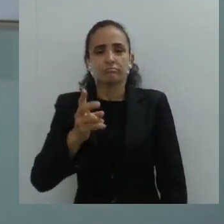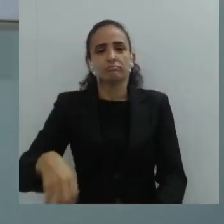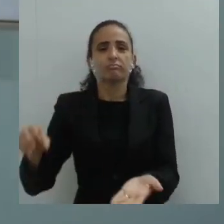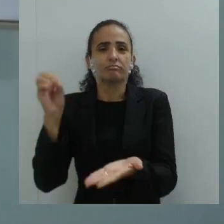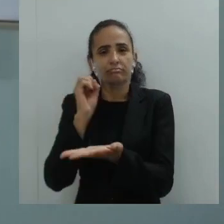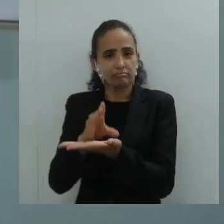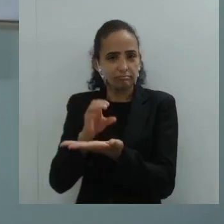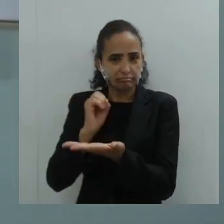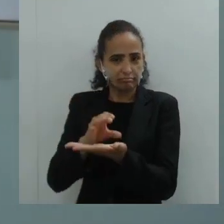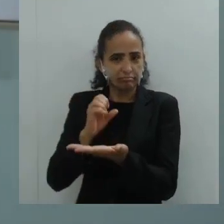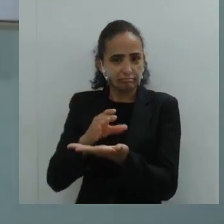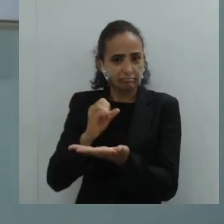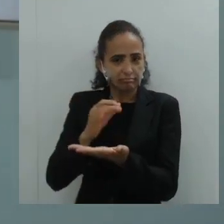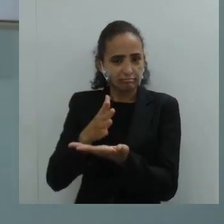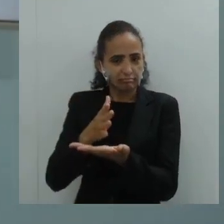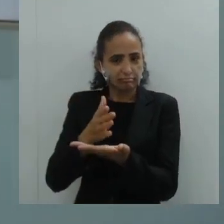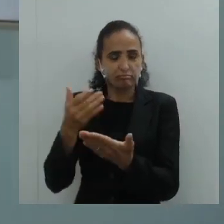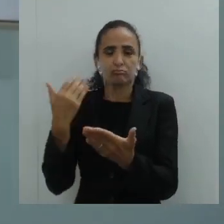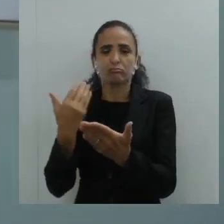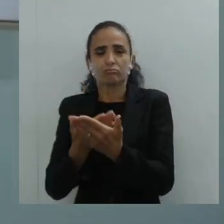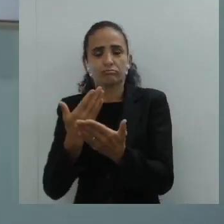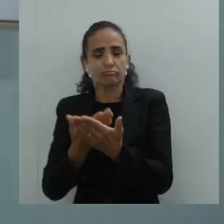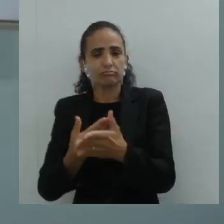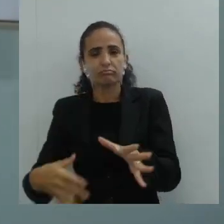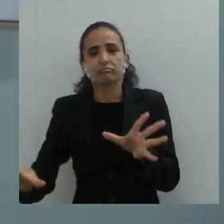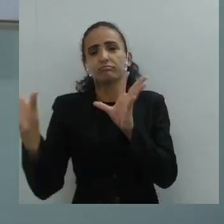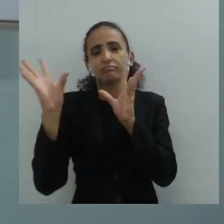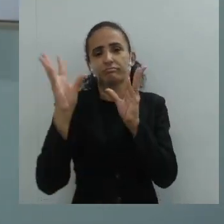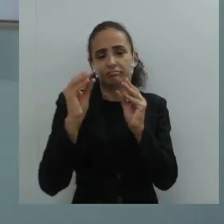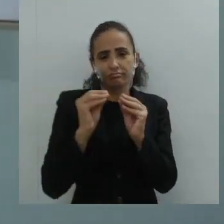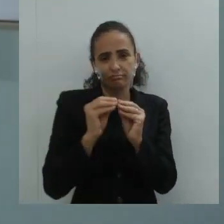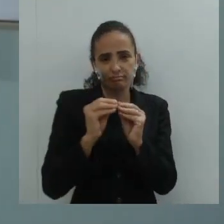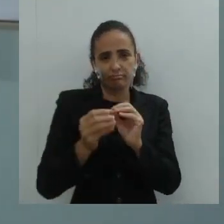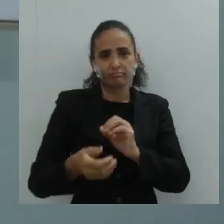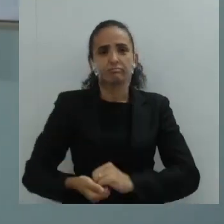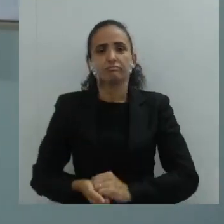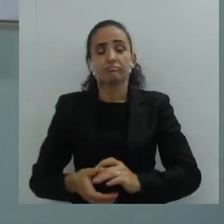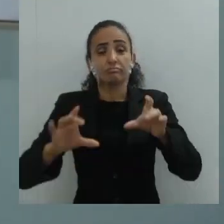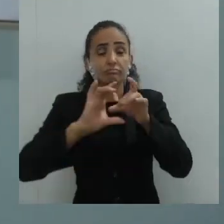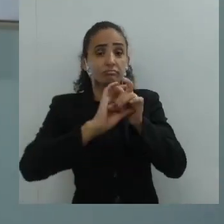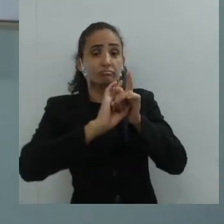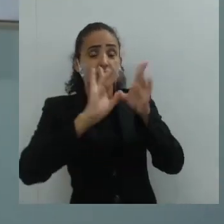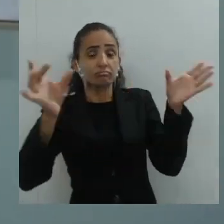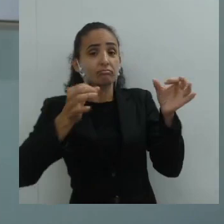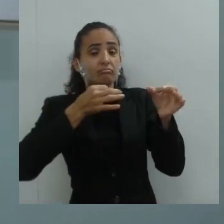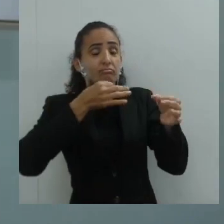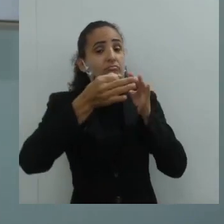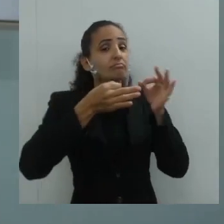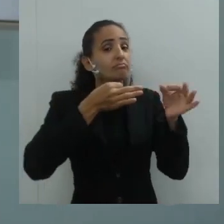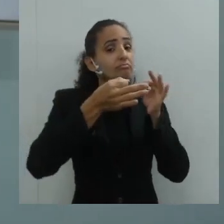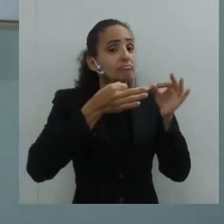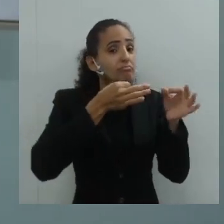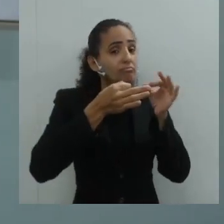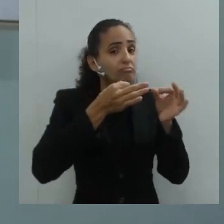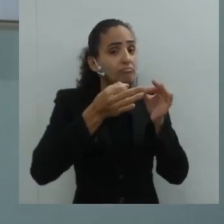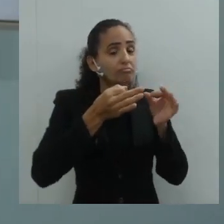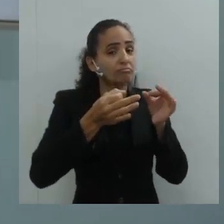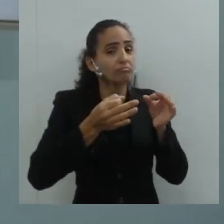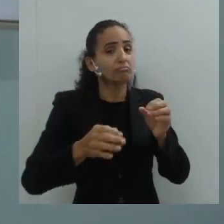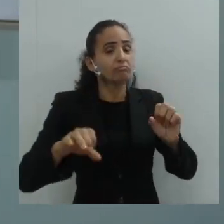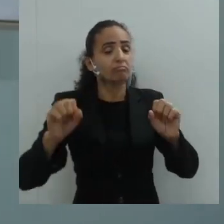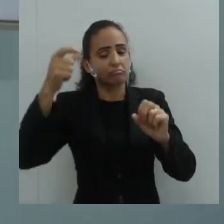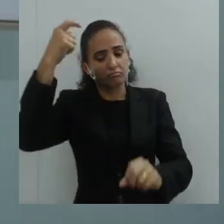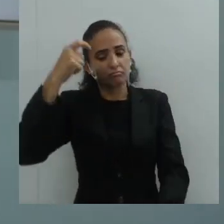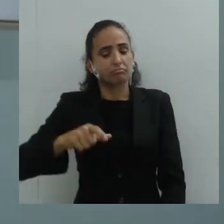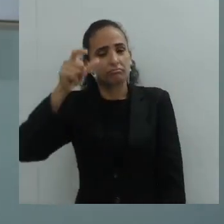no EducaPE. Fazendo uma síntese final, nós temos liberdade de expressão, certo?